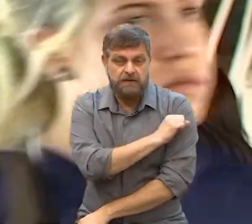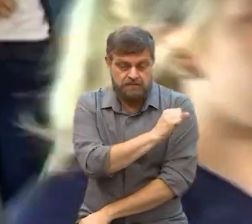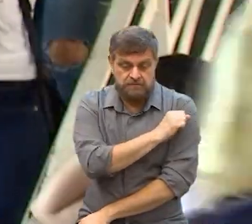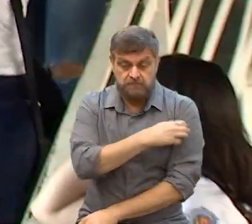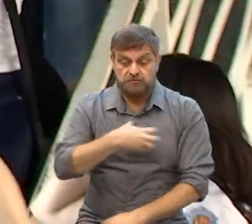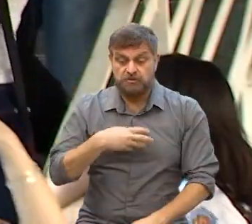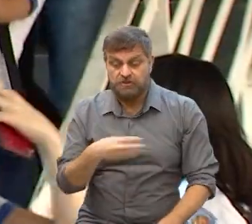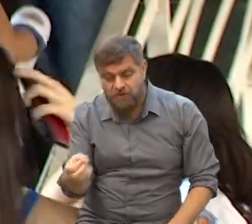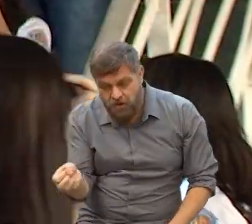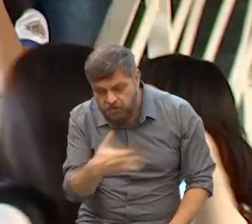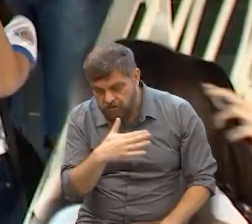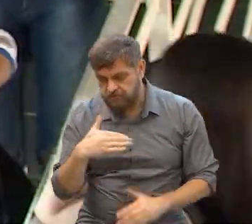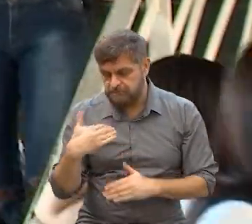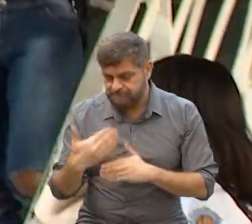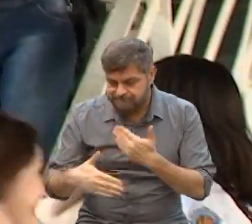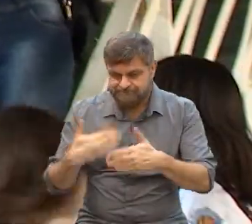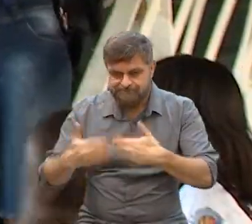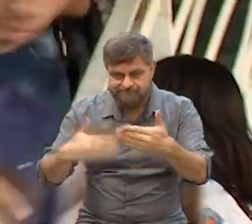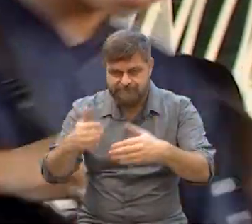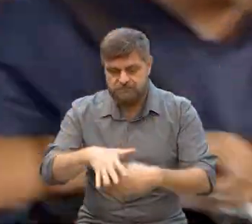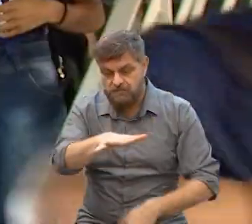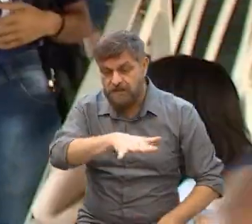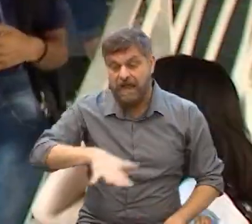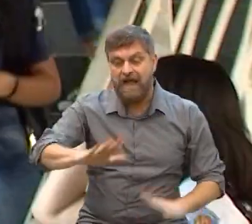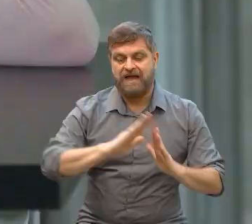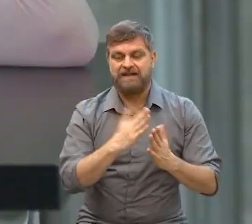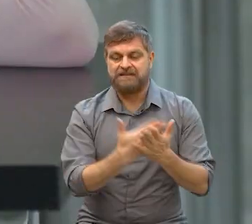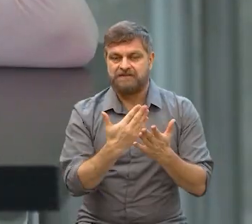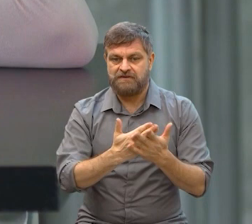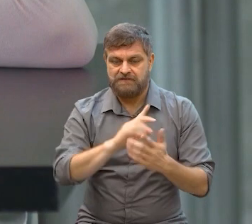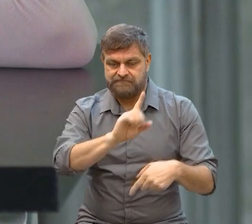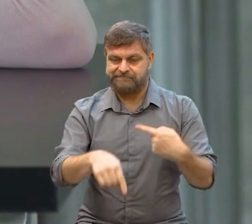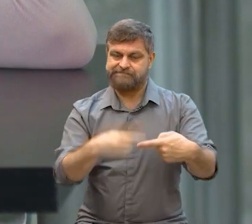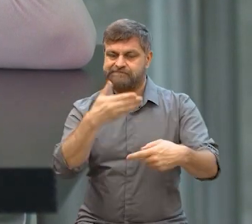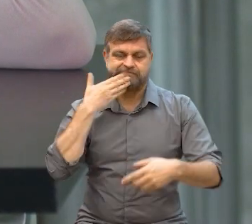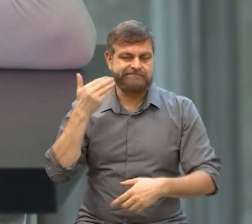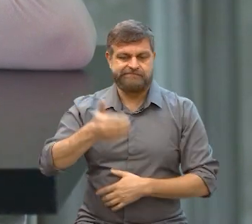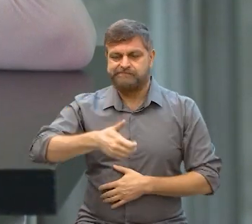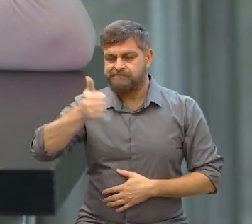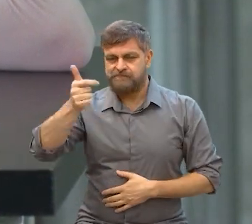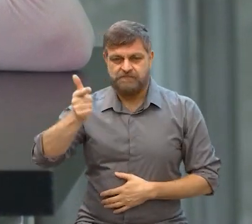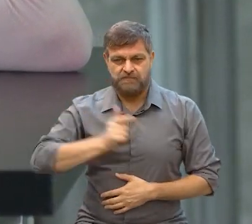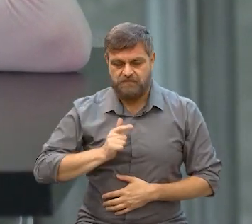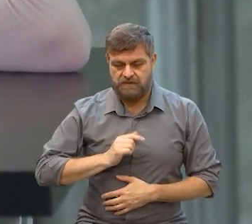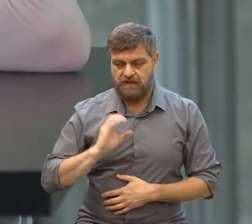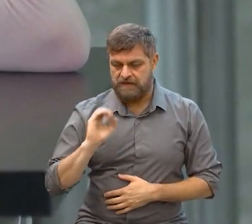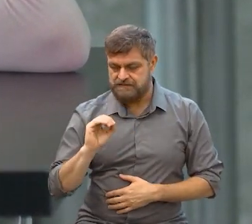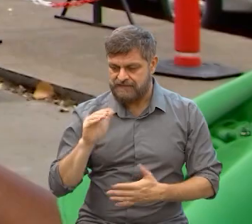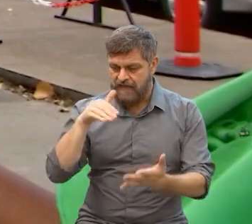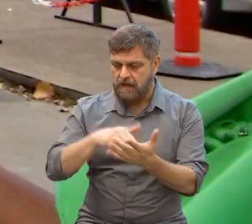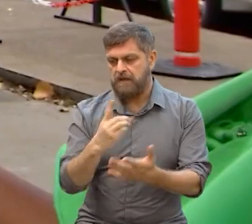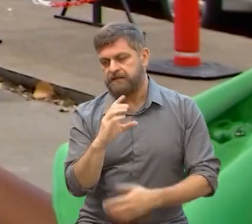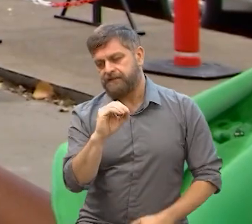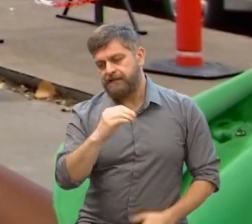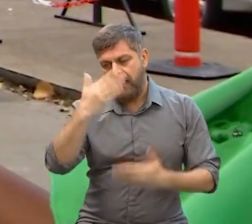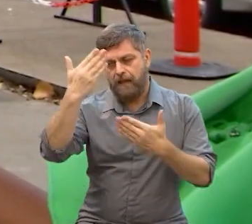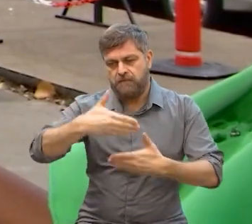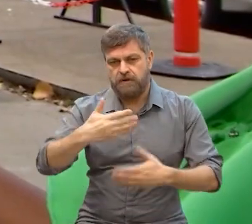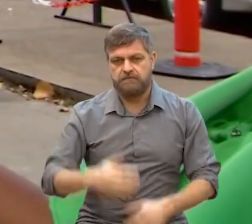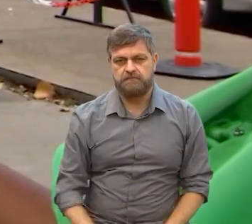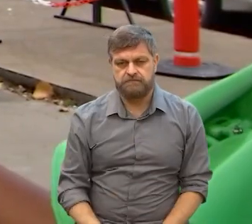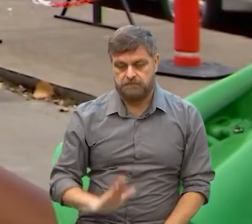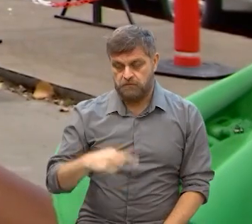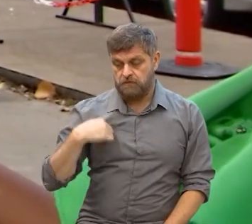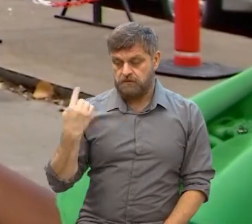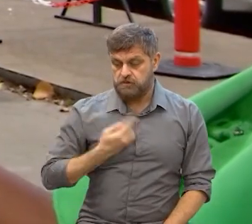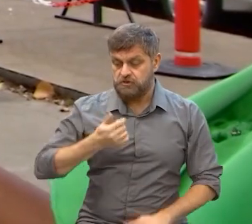estudantes vêm aos poucos mudando o ambiente escolar. É muito além do 0 a 10. Quando a gente é avaliado